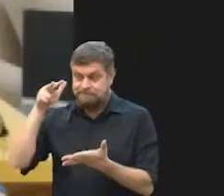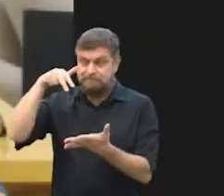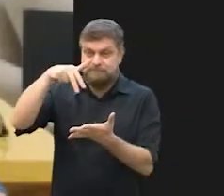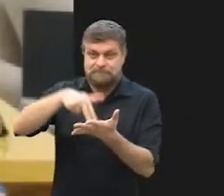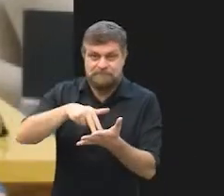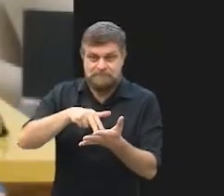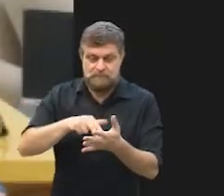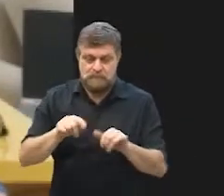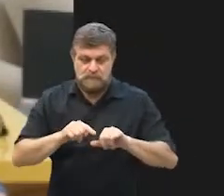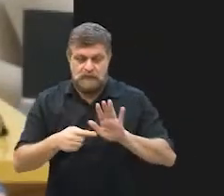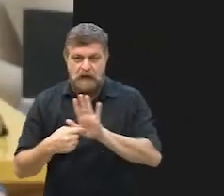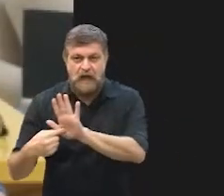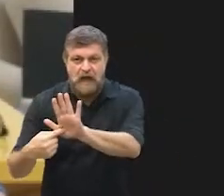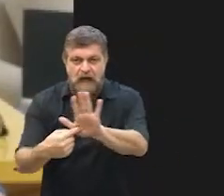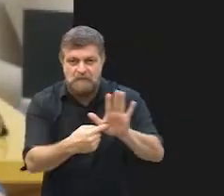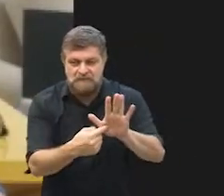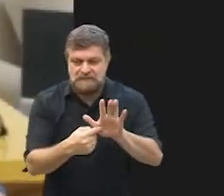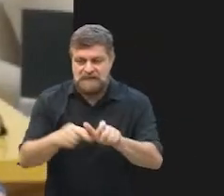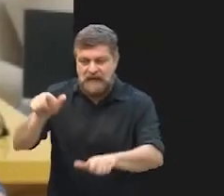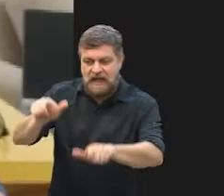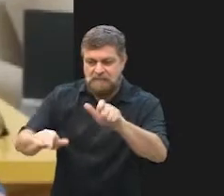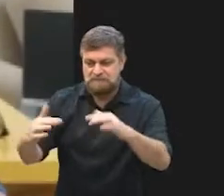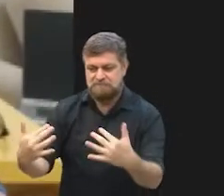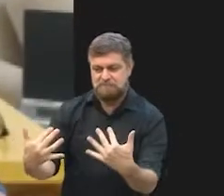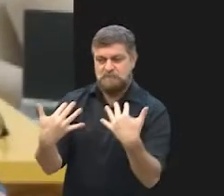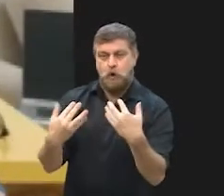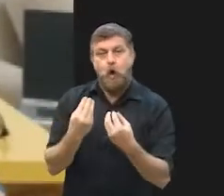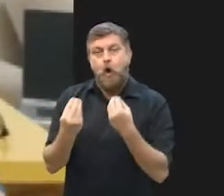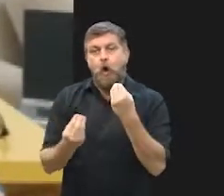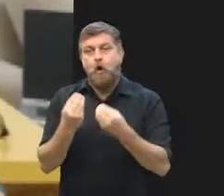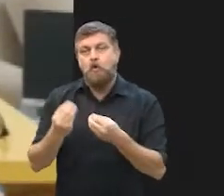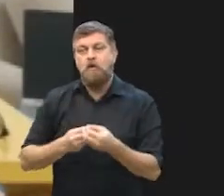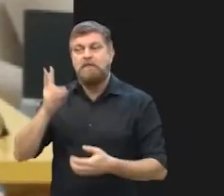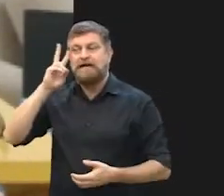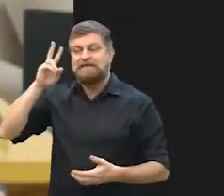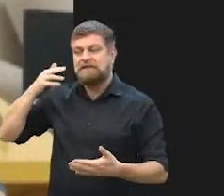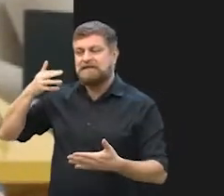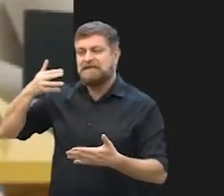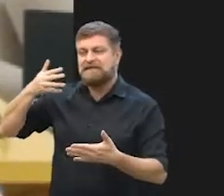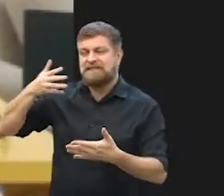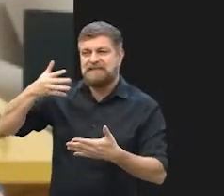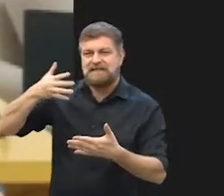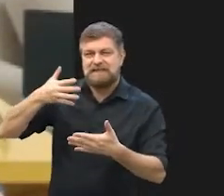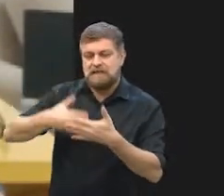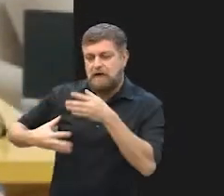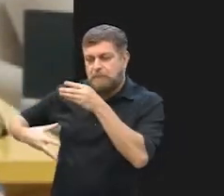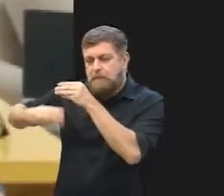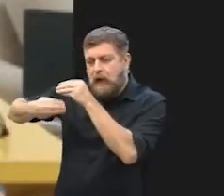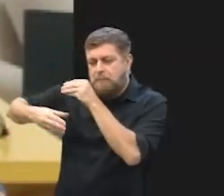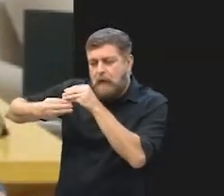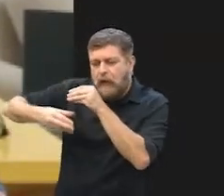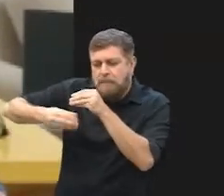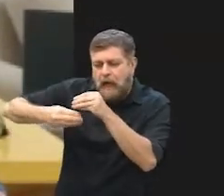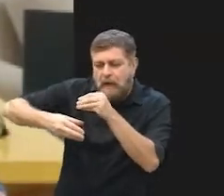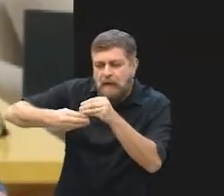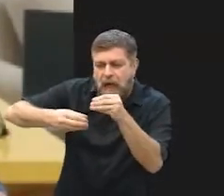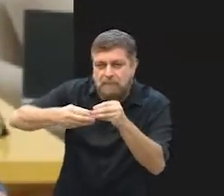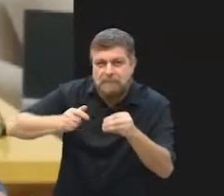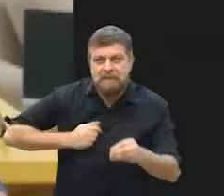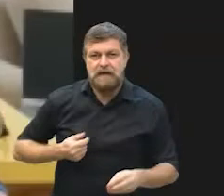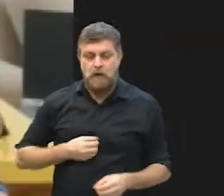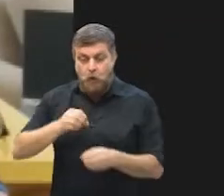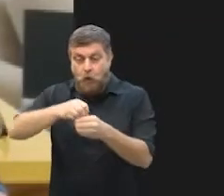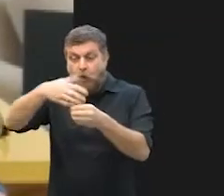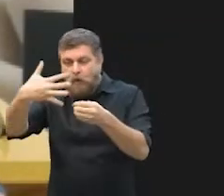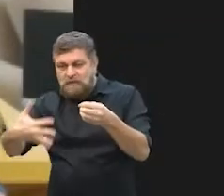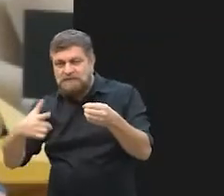para sinalizar a esse leitor como é que essa história até então foi se formando, se moldando, o que é que ela